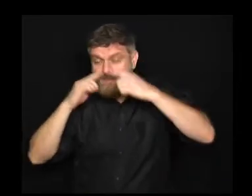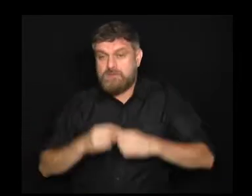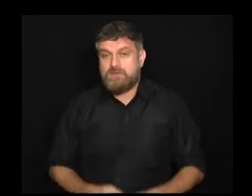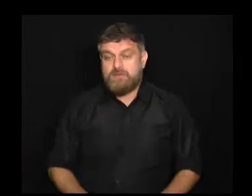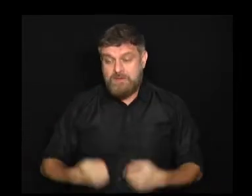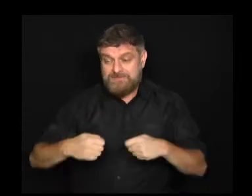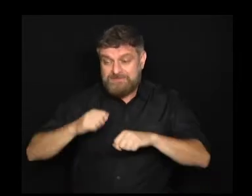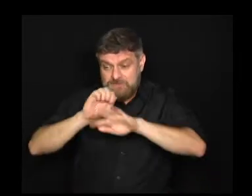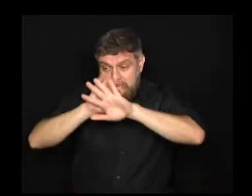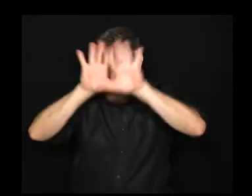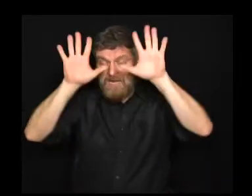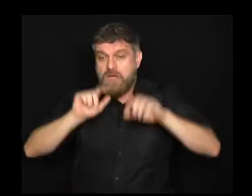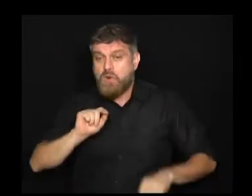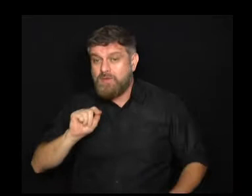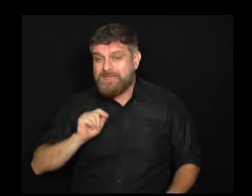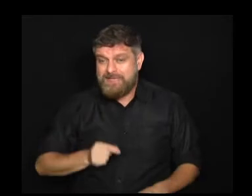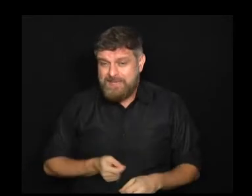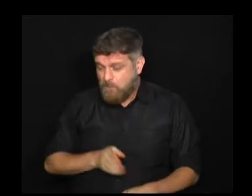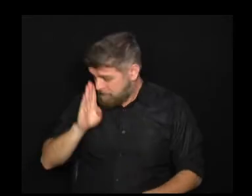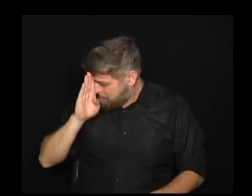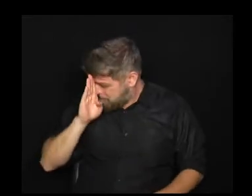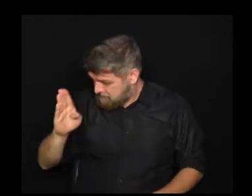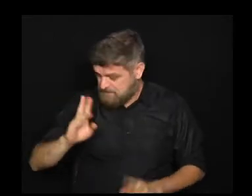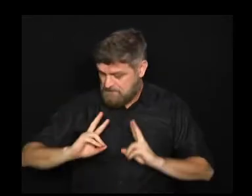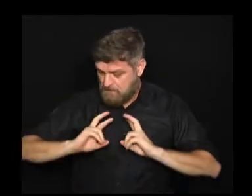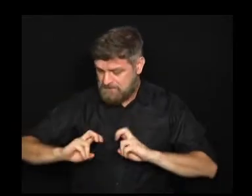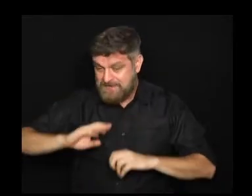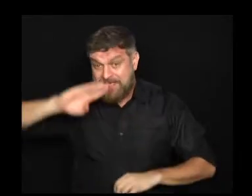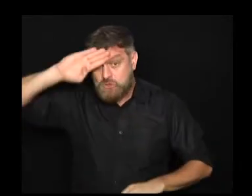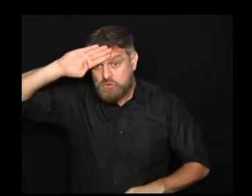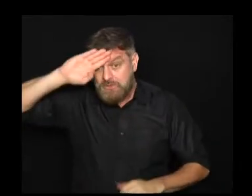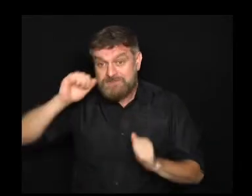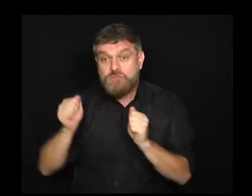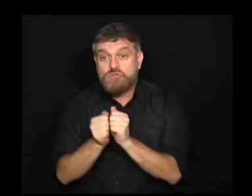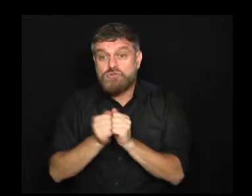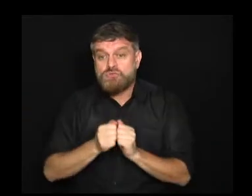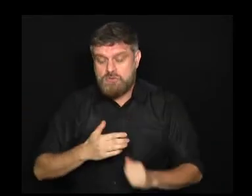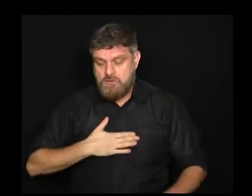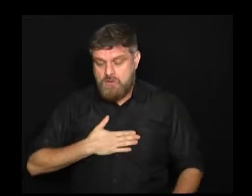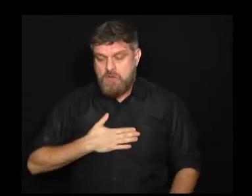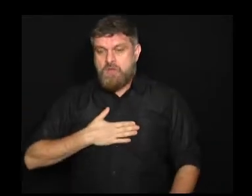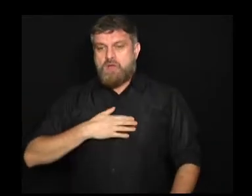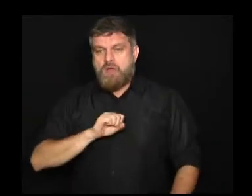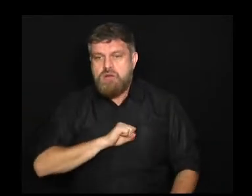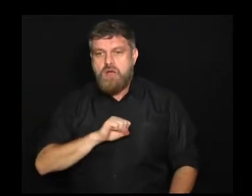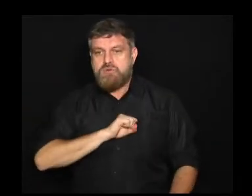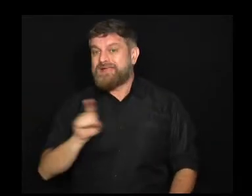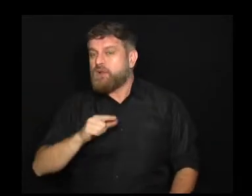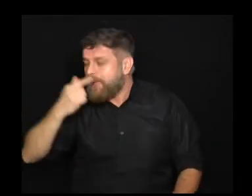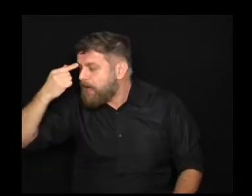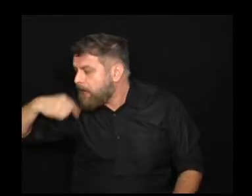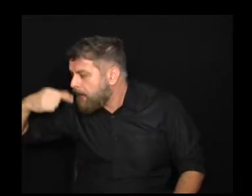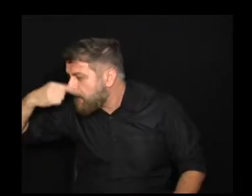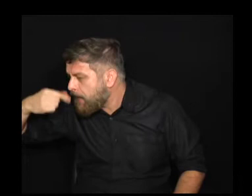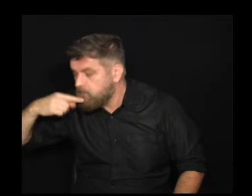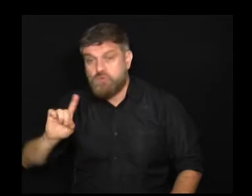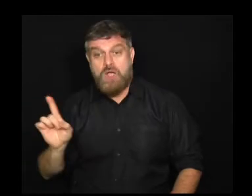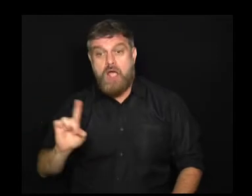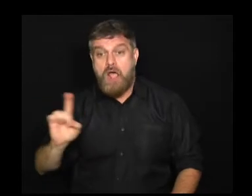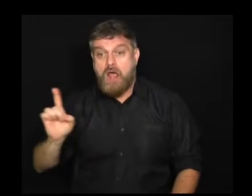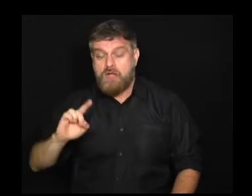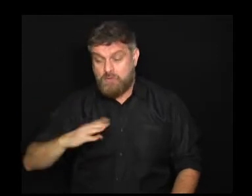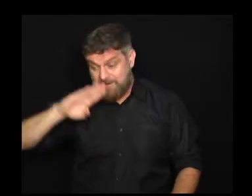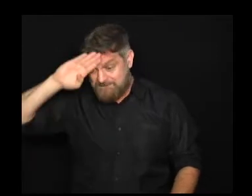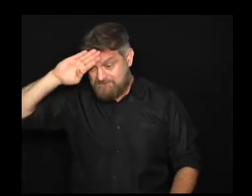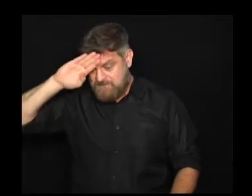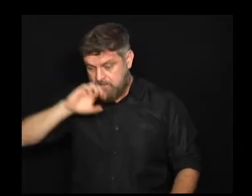principal sintoma do coronavírus é febre e tosse, não é tanto coriza, tá? Isso é uma coisa que